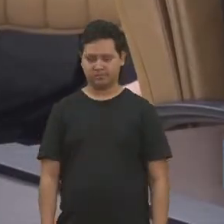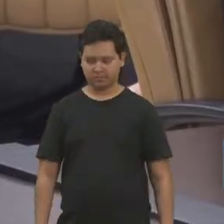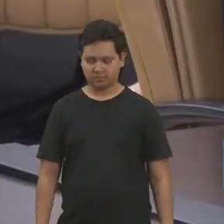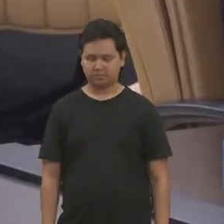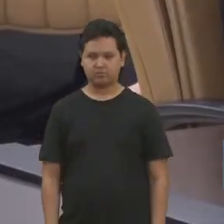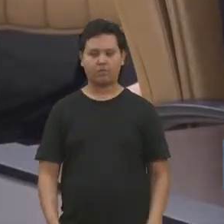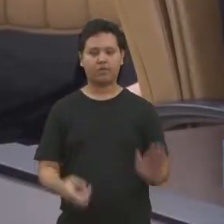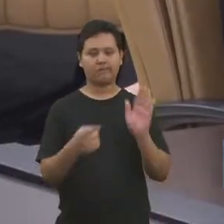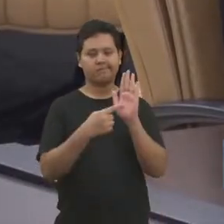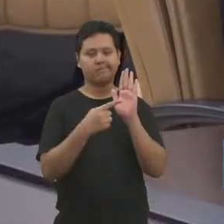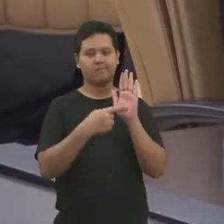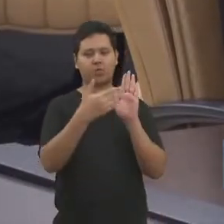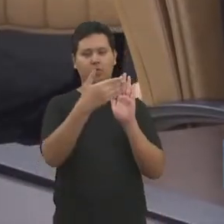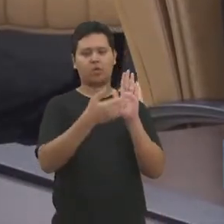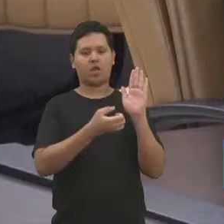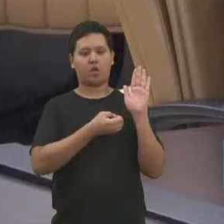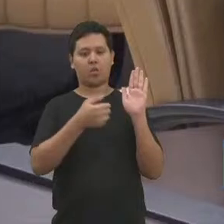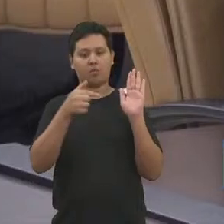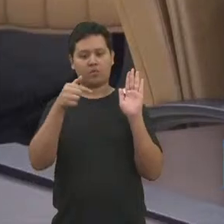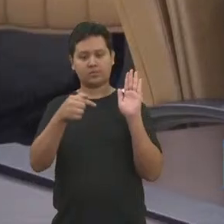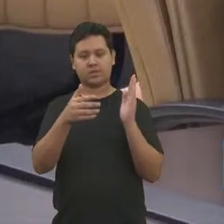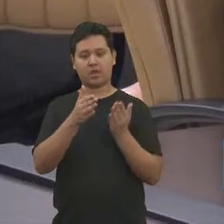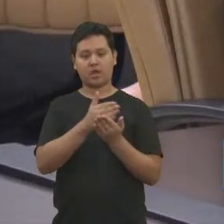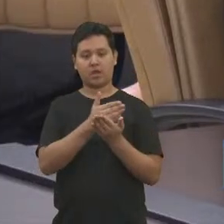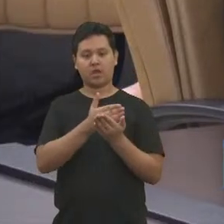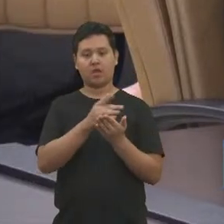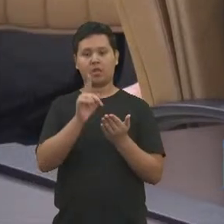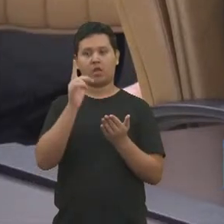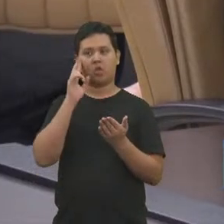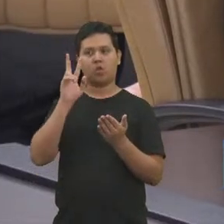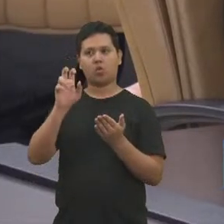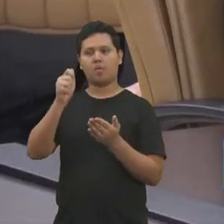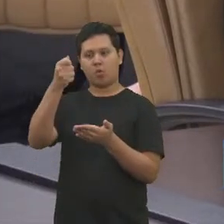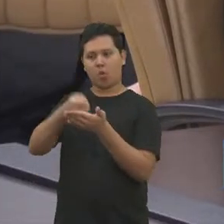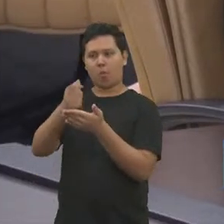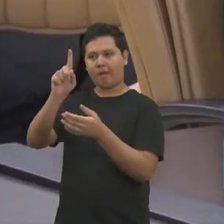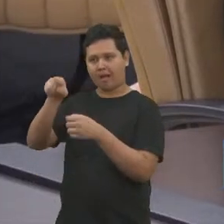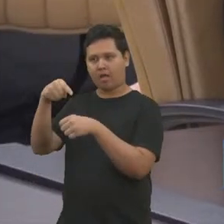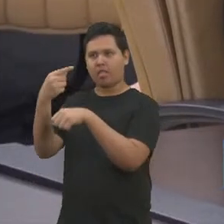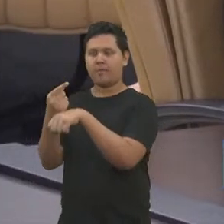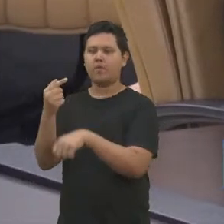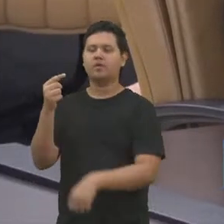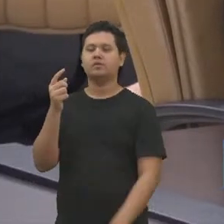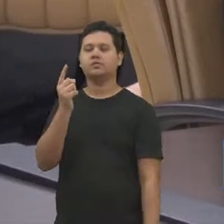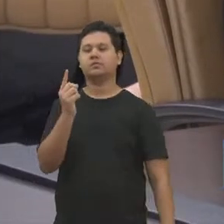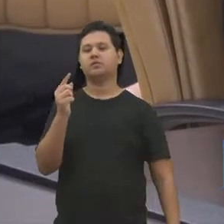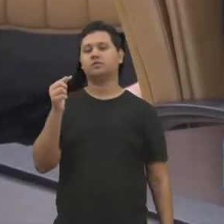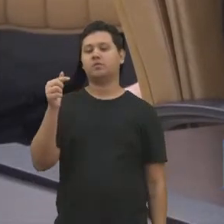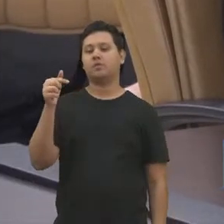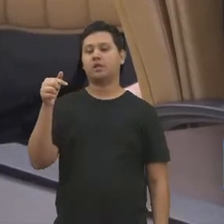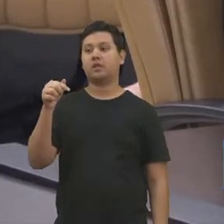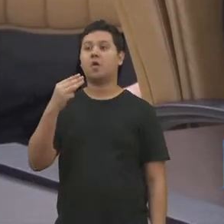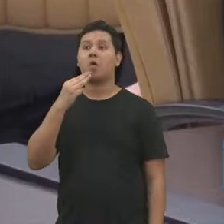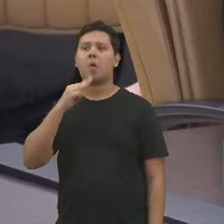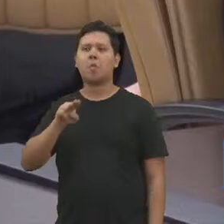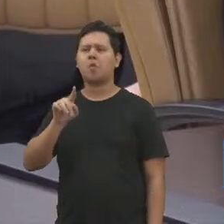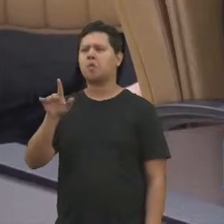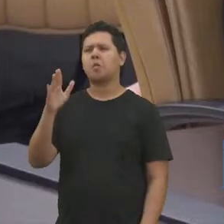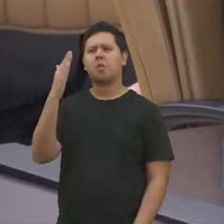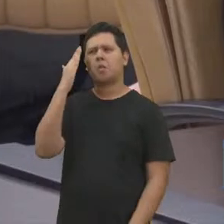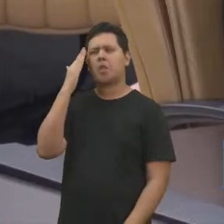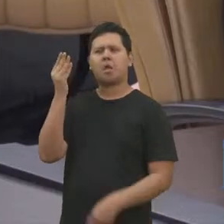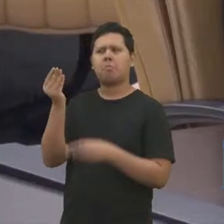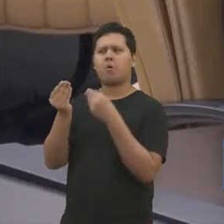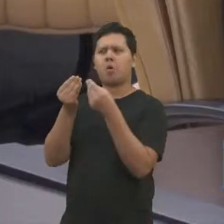Aqui nos demonstrativos, no 7, a gente tem esse restos a pagar de 157 milhões. Correto. Você tem notícia de ter alguma